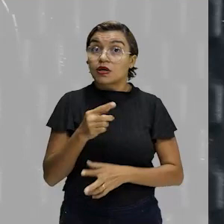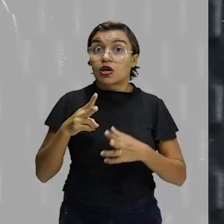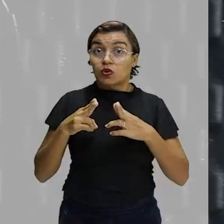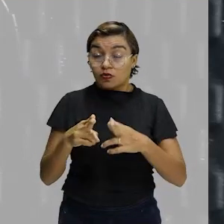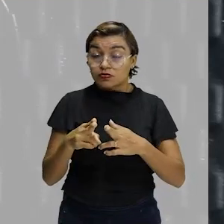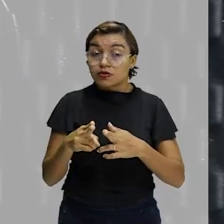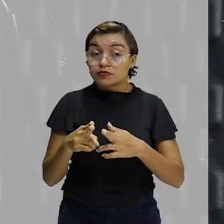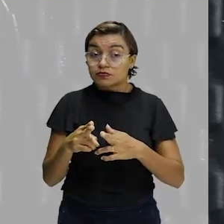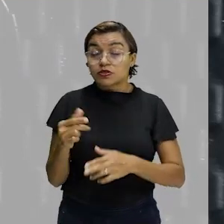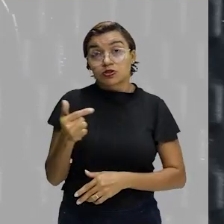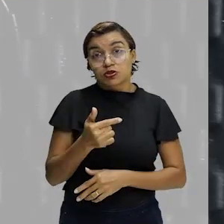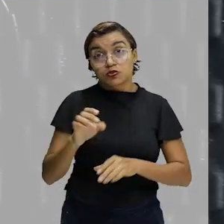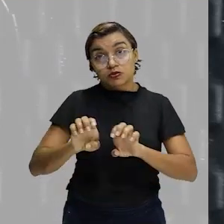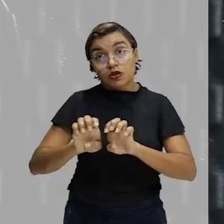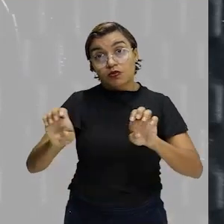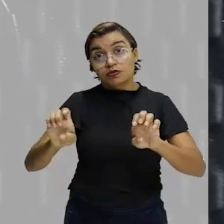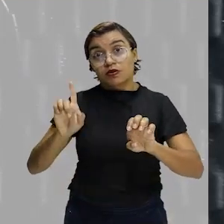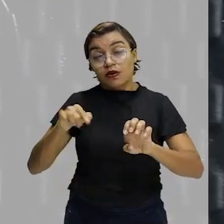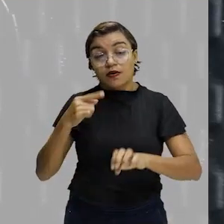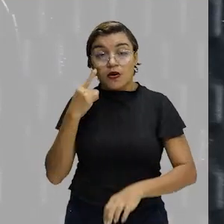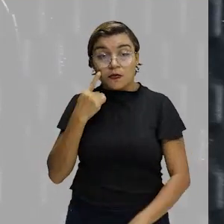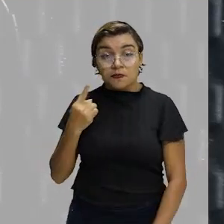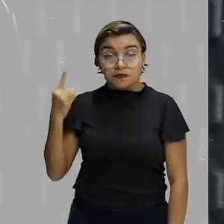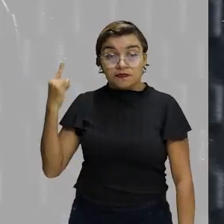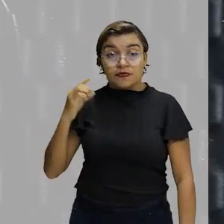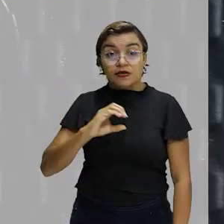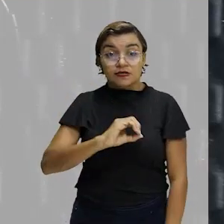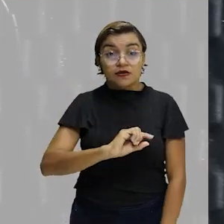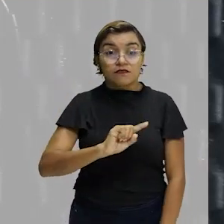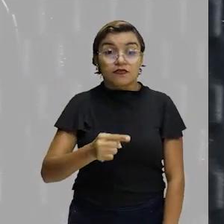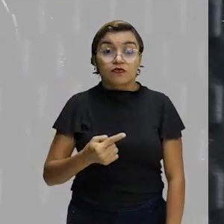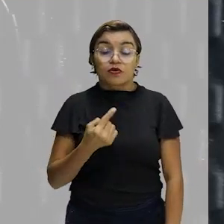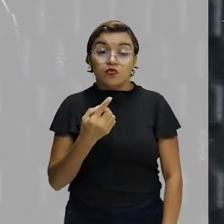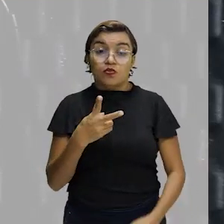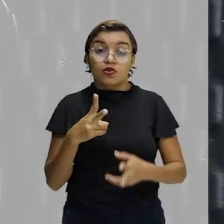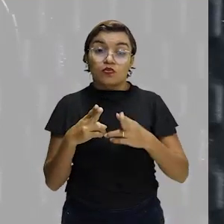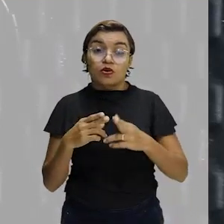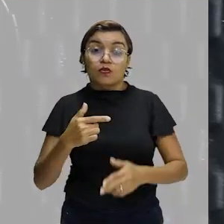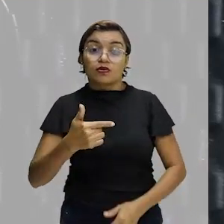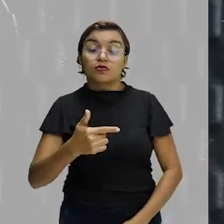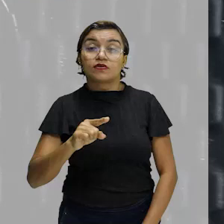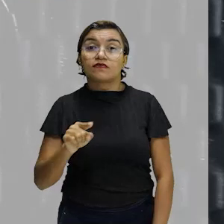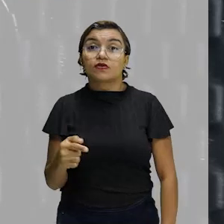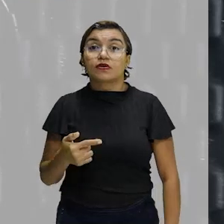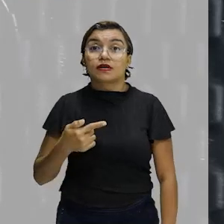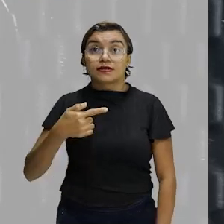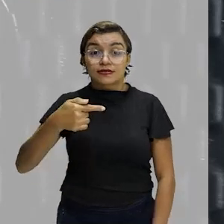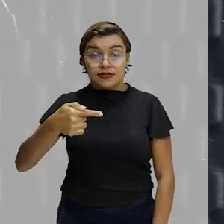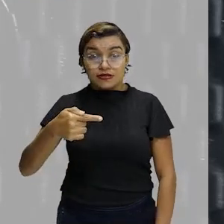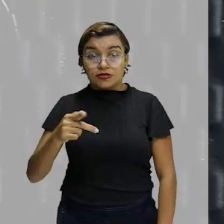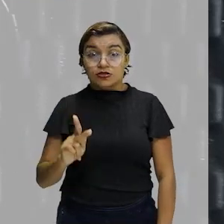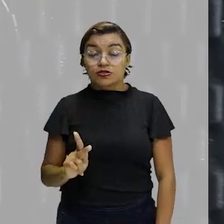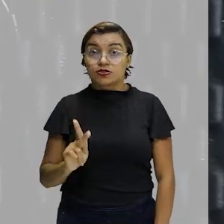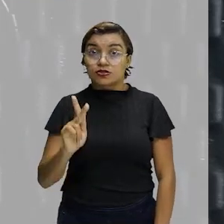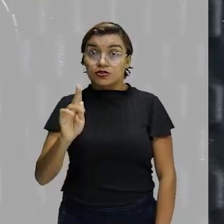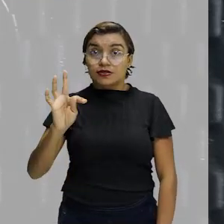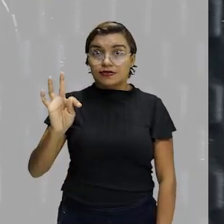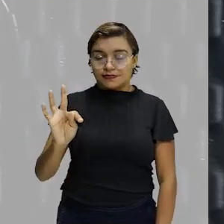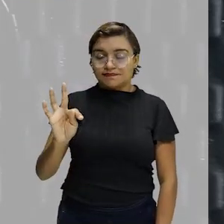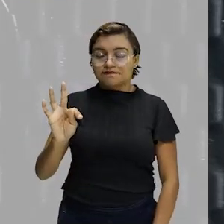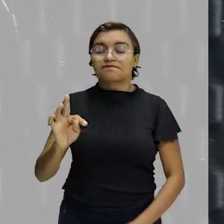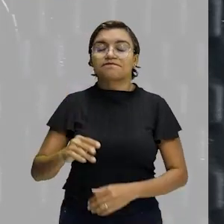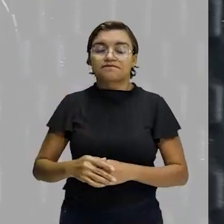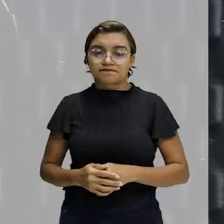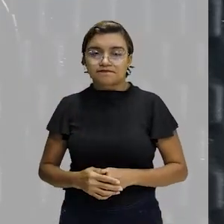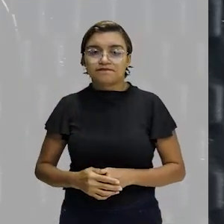a nossa segunda equação foi 0,1 igual a 2,7 elevado